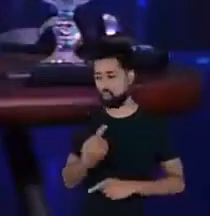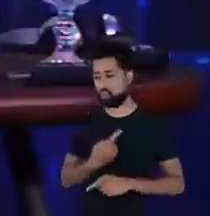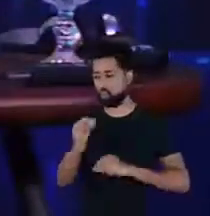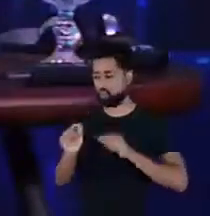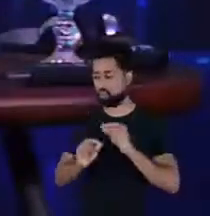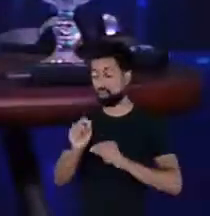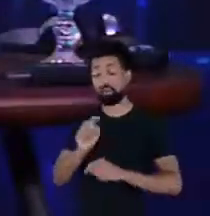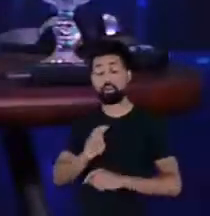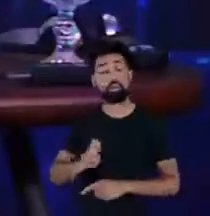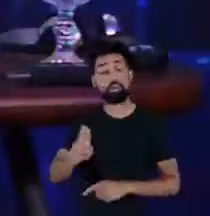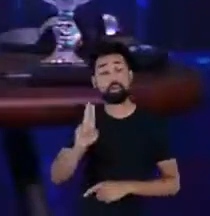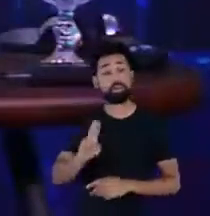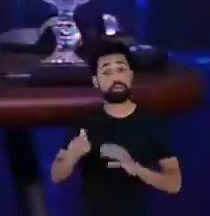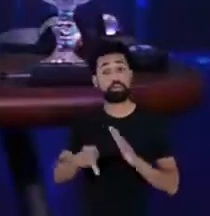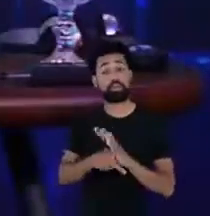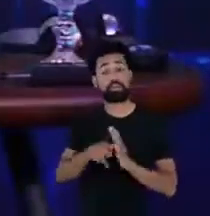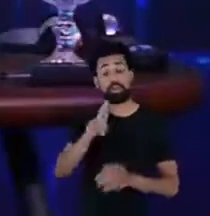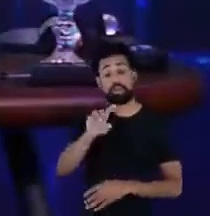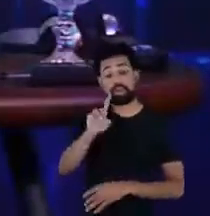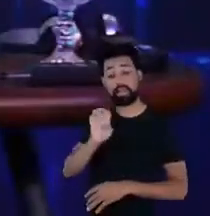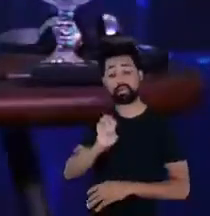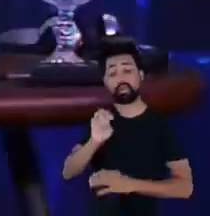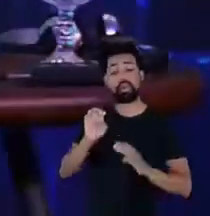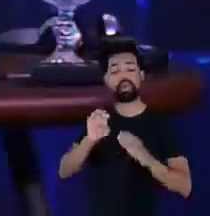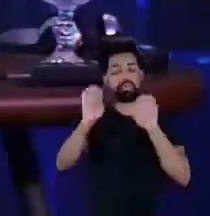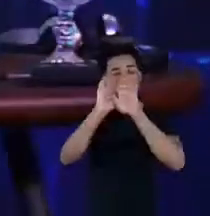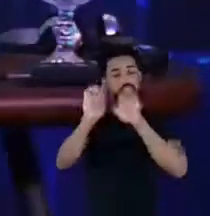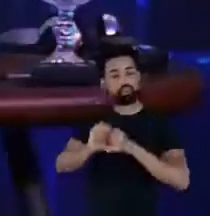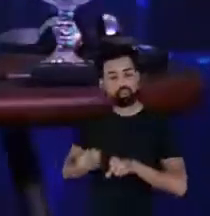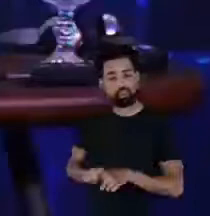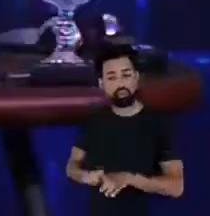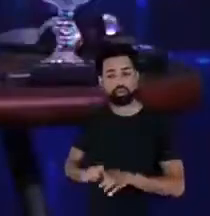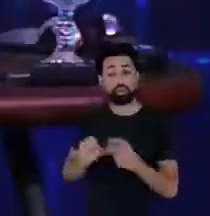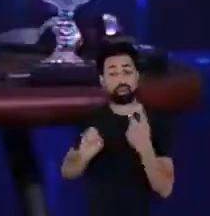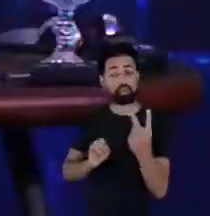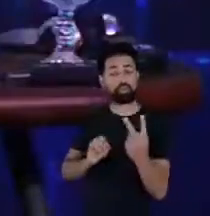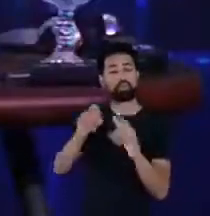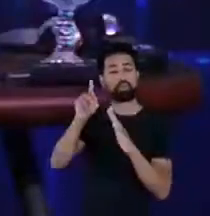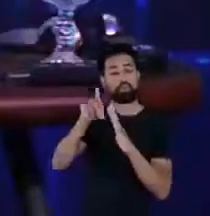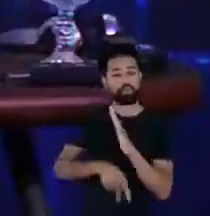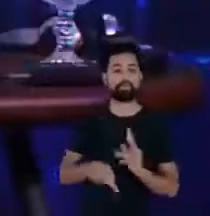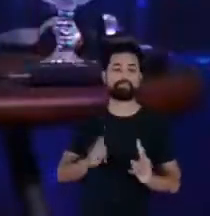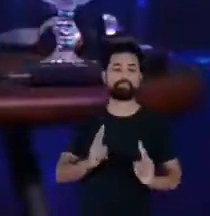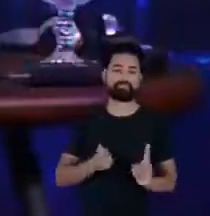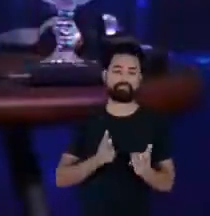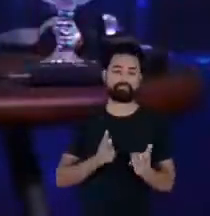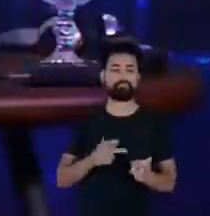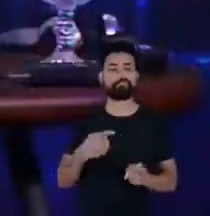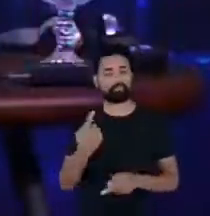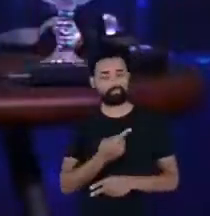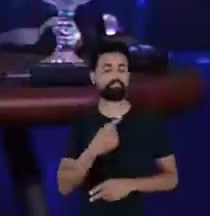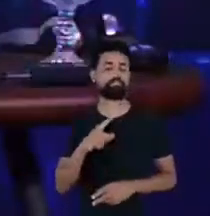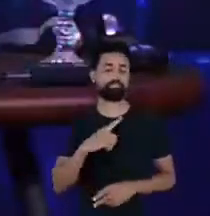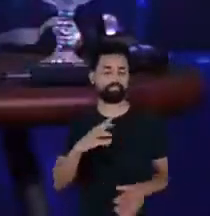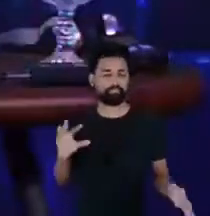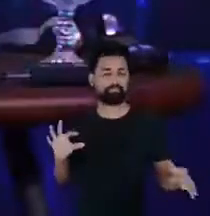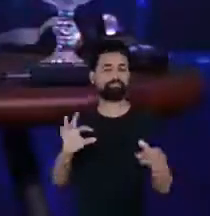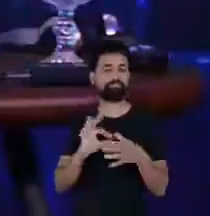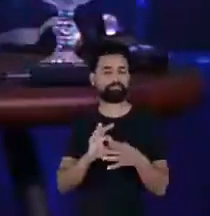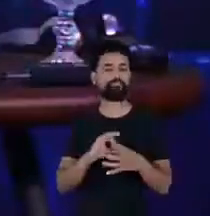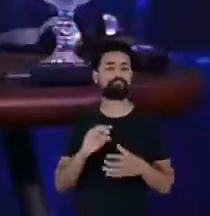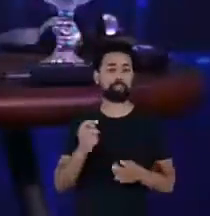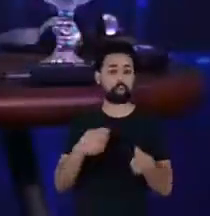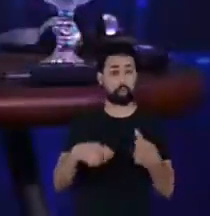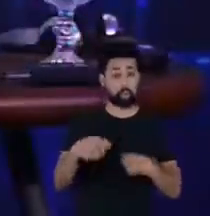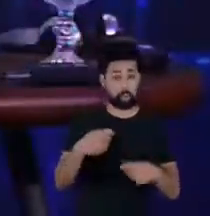utilizando uma rede, uma estrutura de rede para 2 projetos, então, a gente tem também ganhos